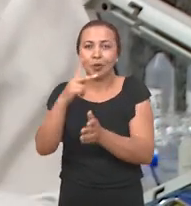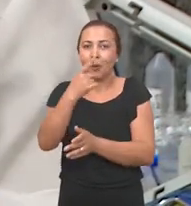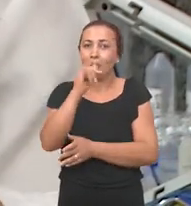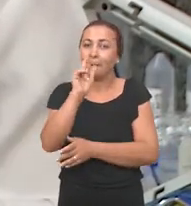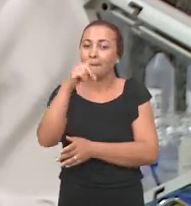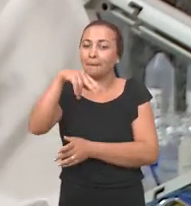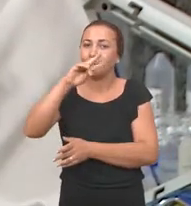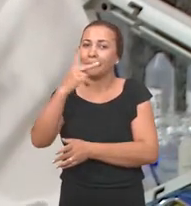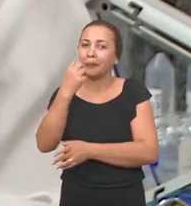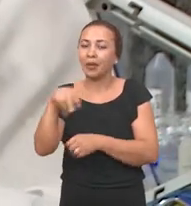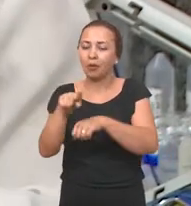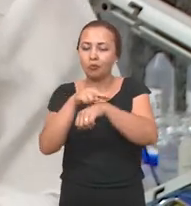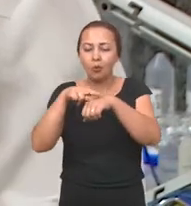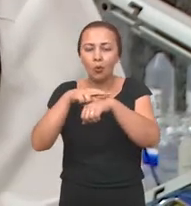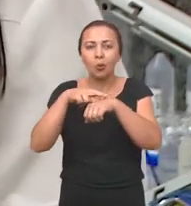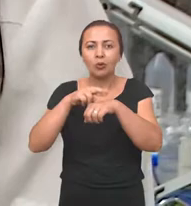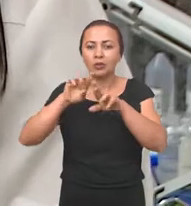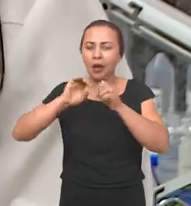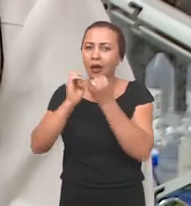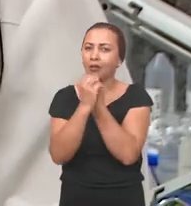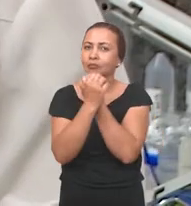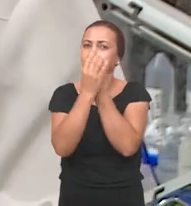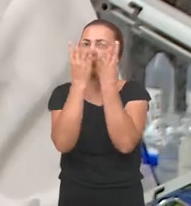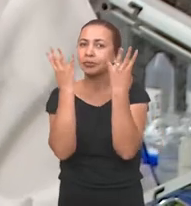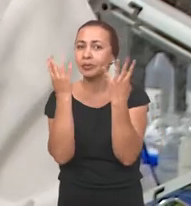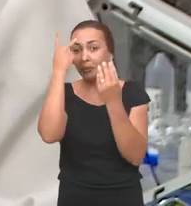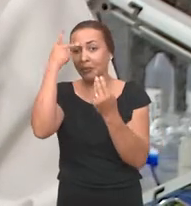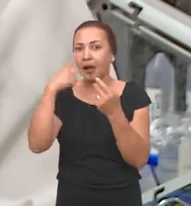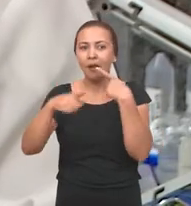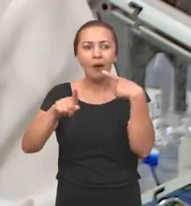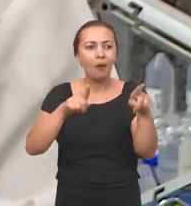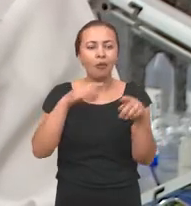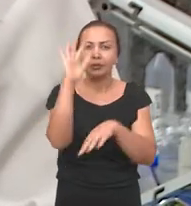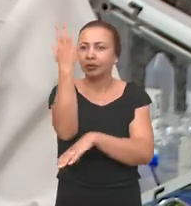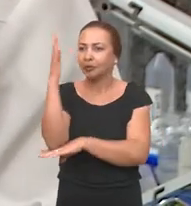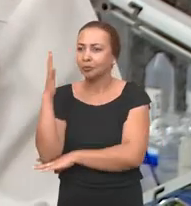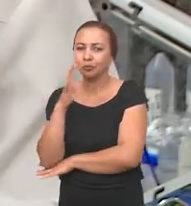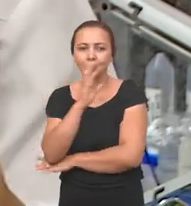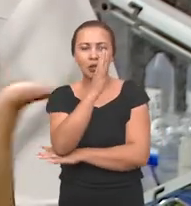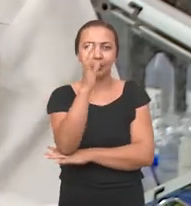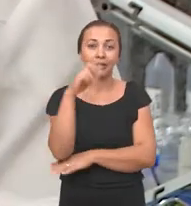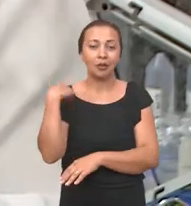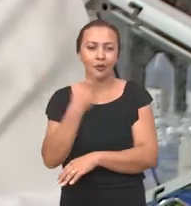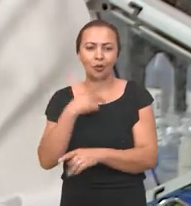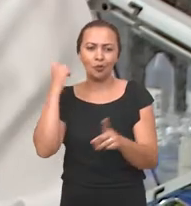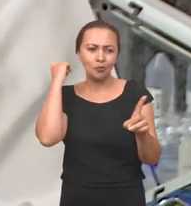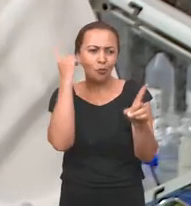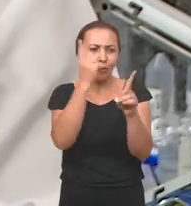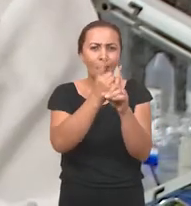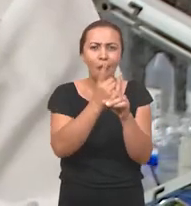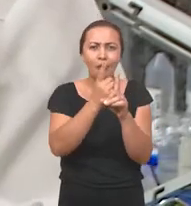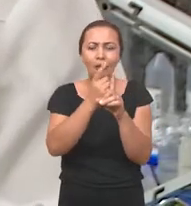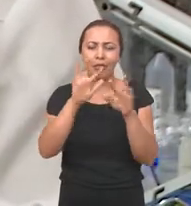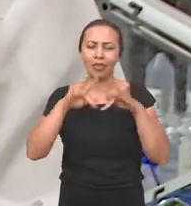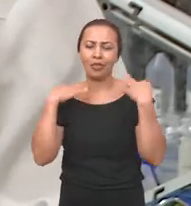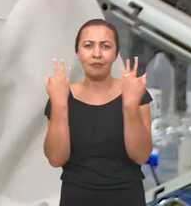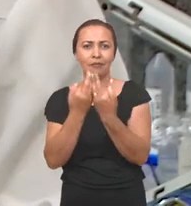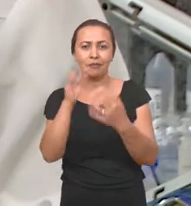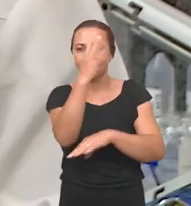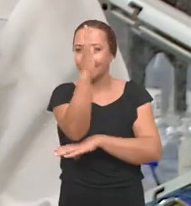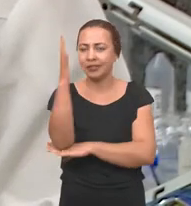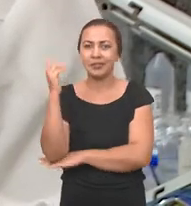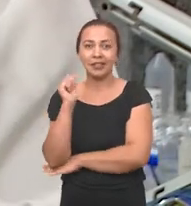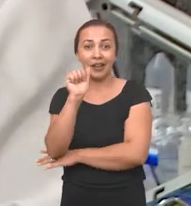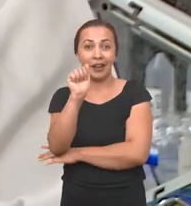e aí depois abrimos o leque para outras espécies. E aí a gente chegou nessa família botânica, que é a